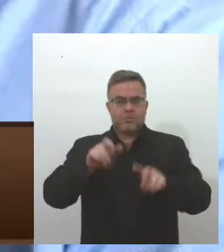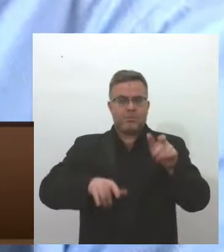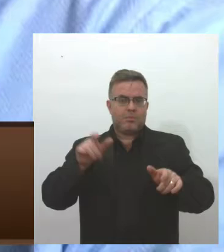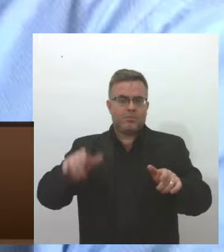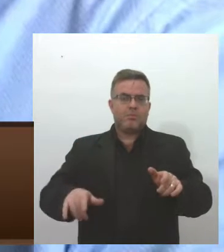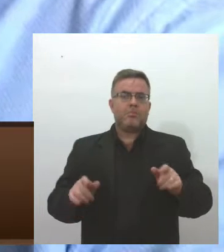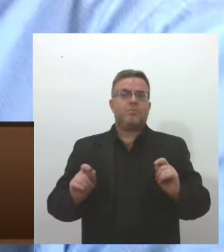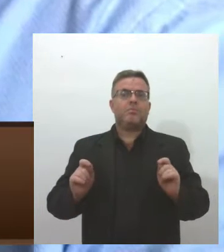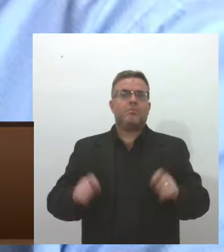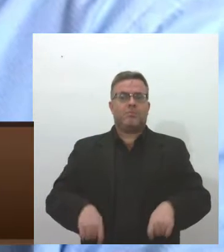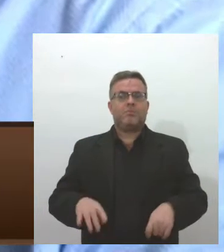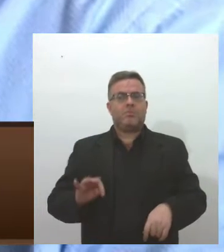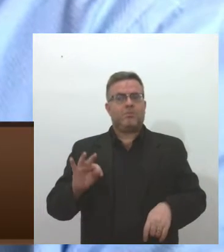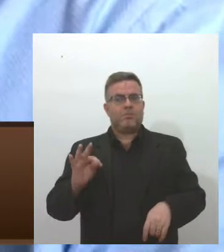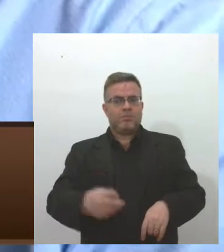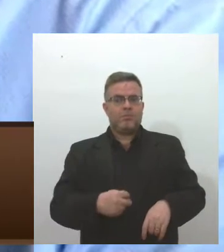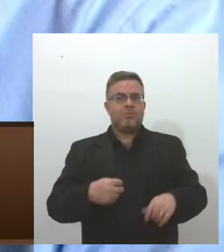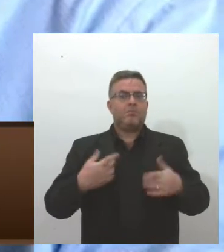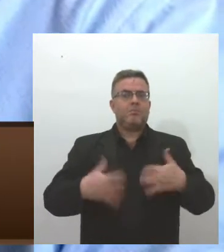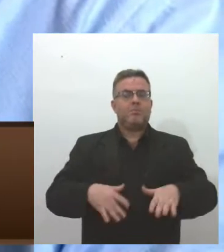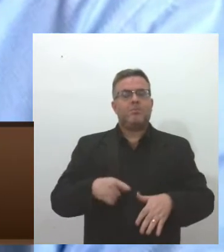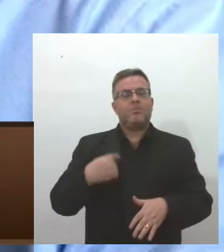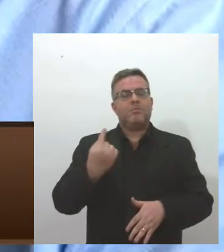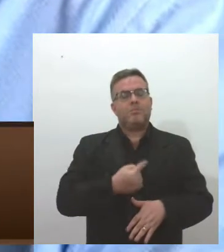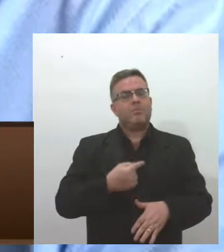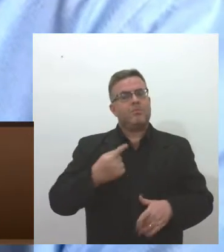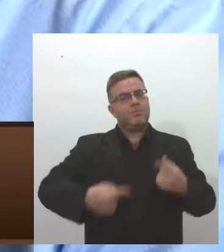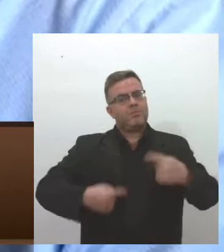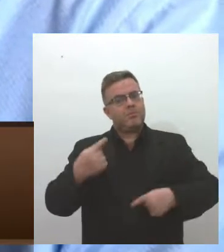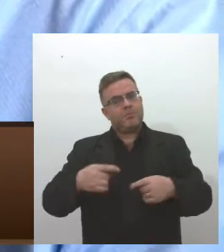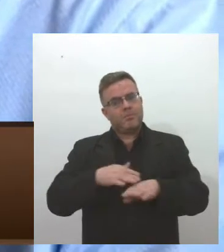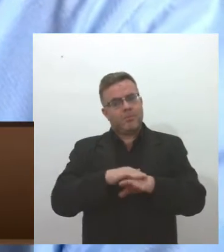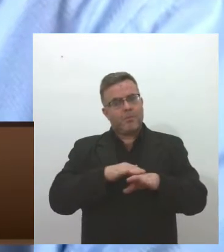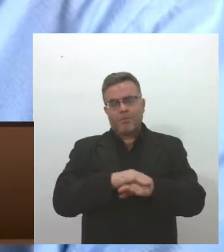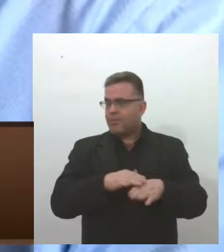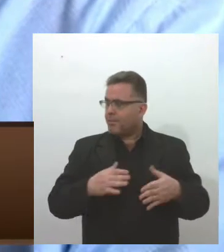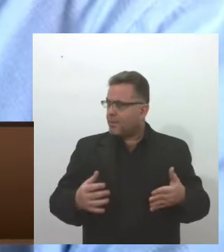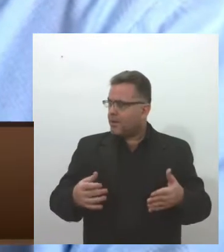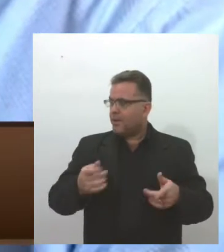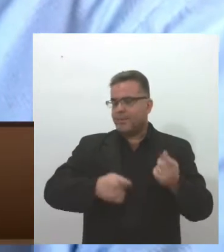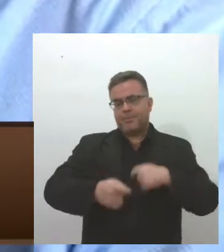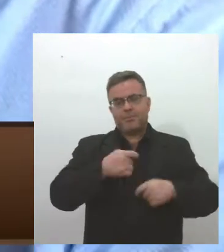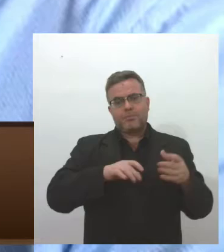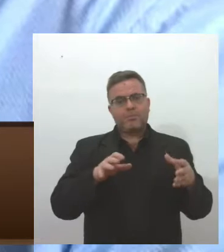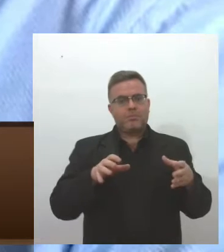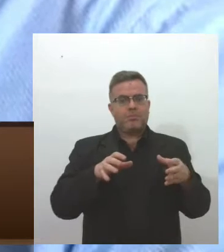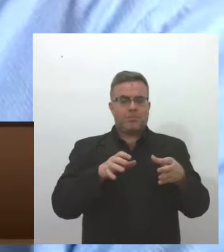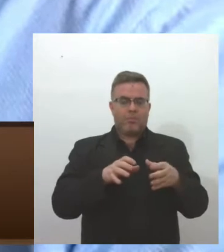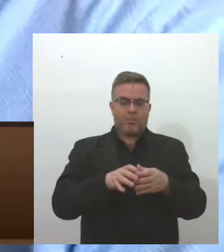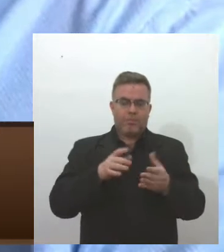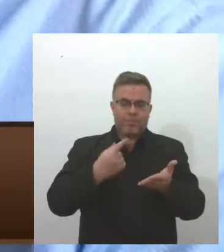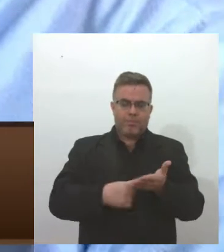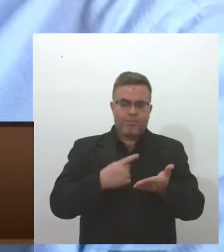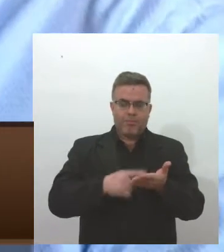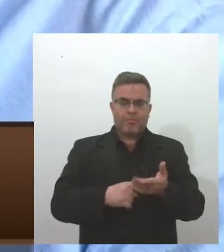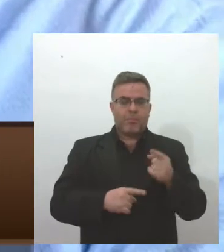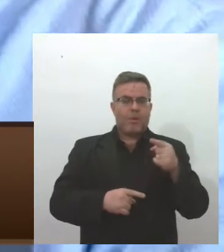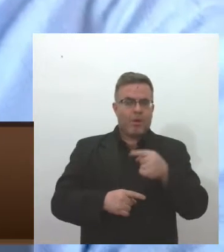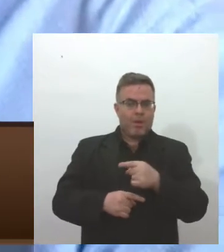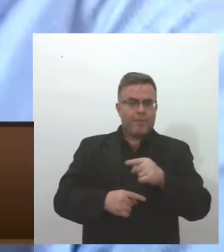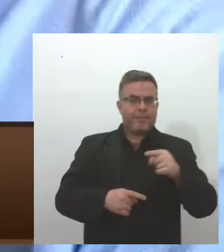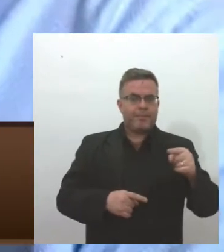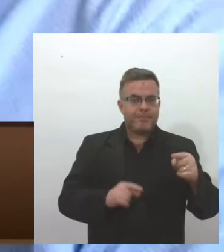emissores. Nós temos dialogado com a equipe econômica do governo do estado também, e eles estão